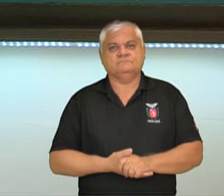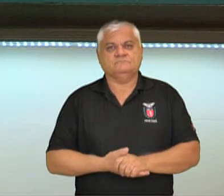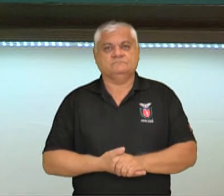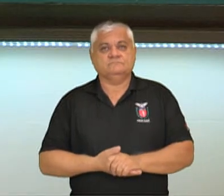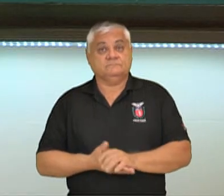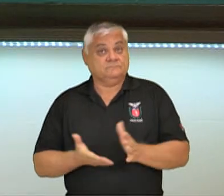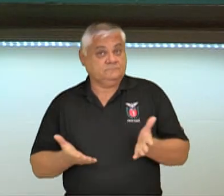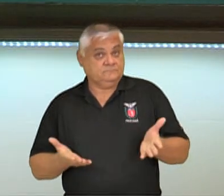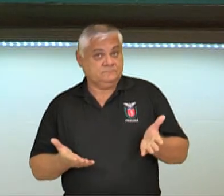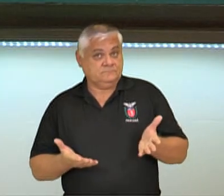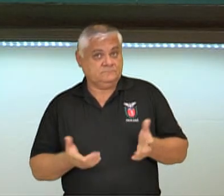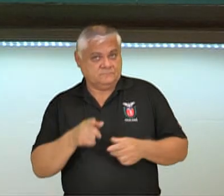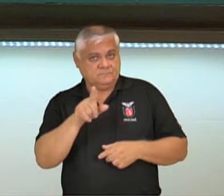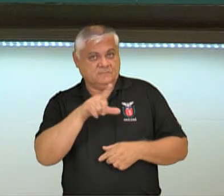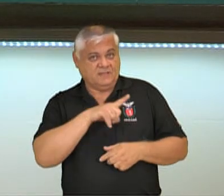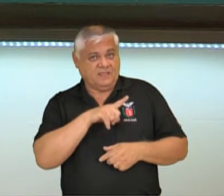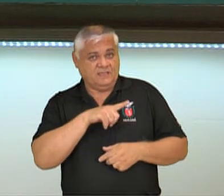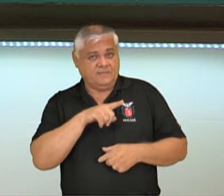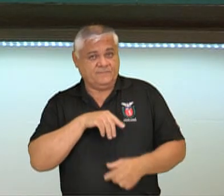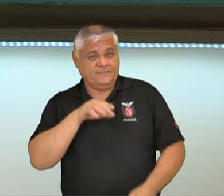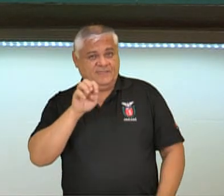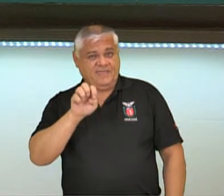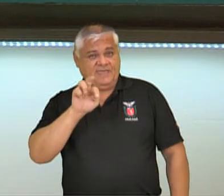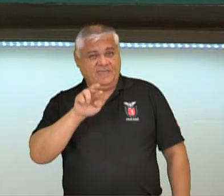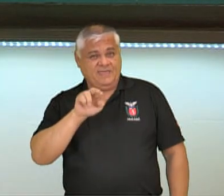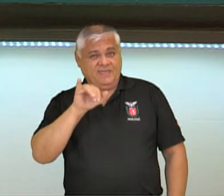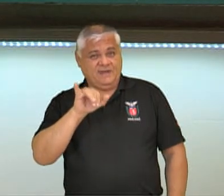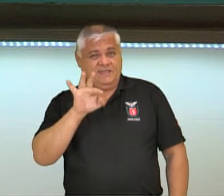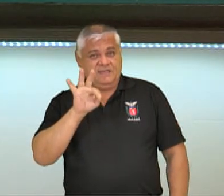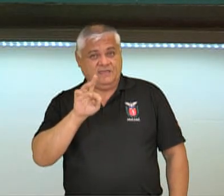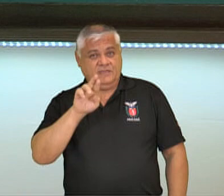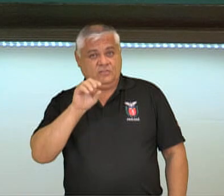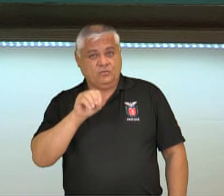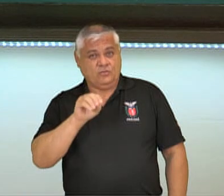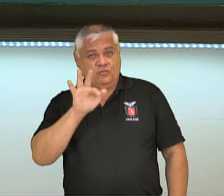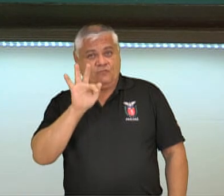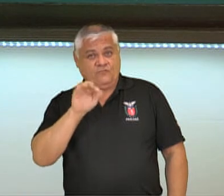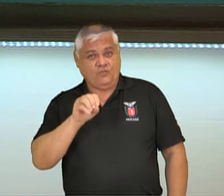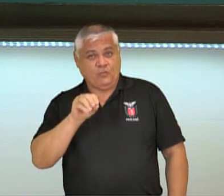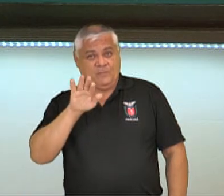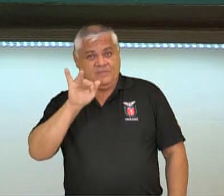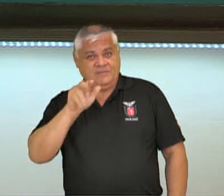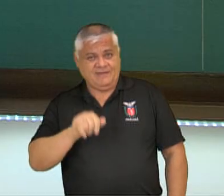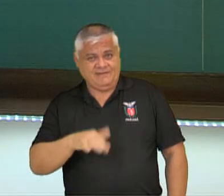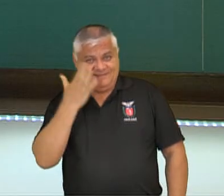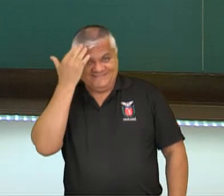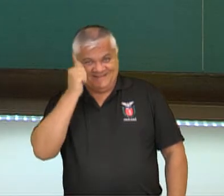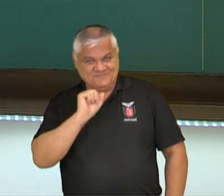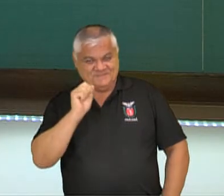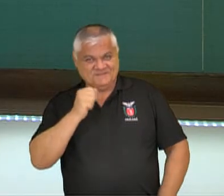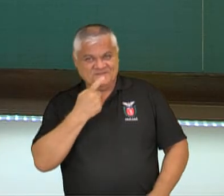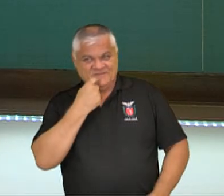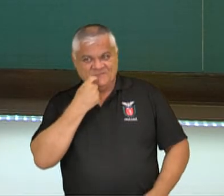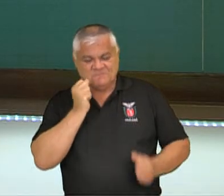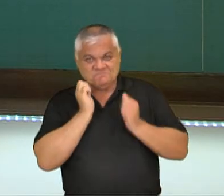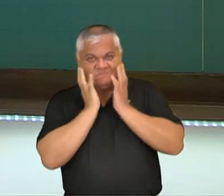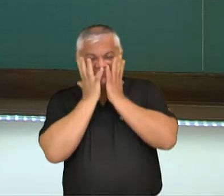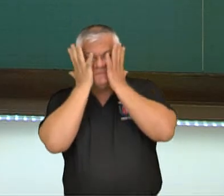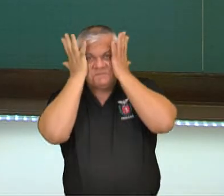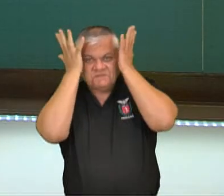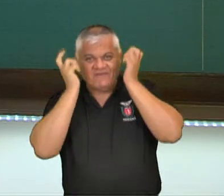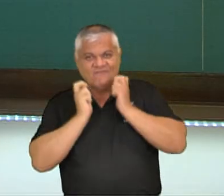E aí, você tem eritrofobia? Agora você já sabe o que é, né? Então vamos corrigir? Você sabe o que é isso,